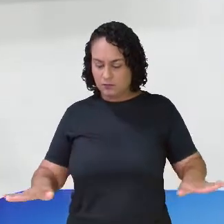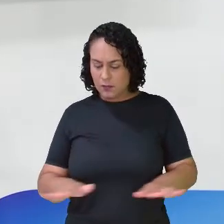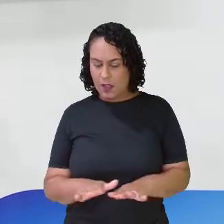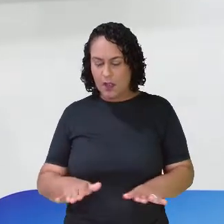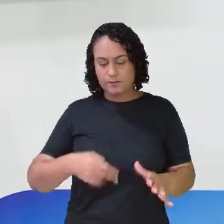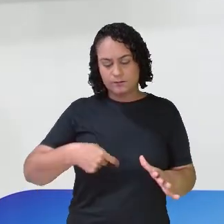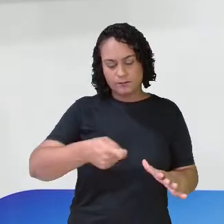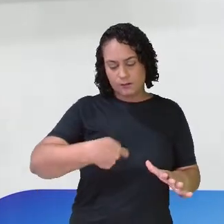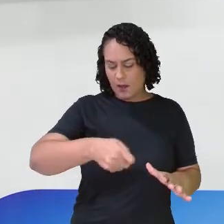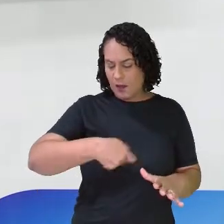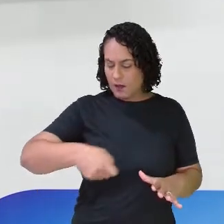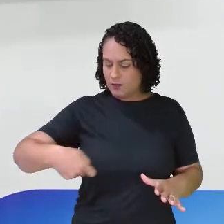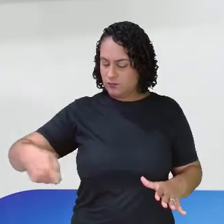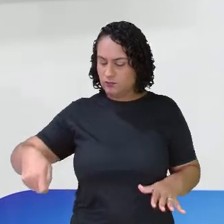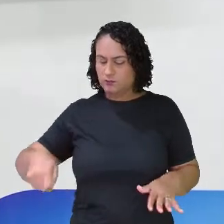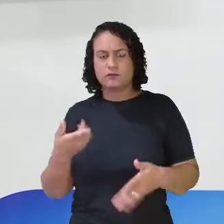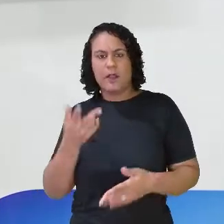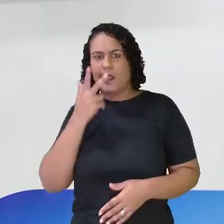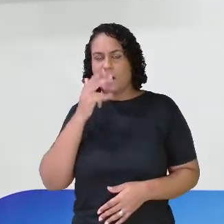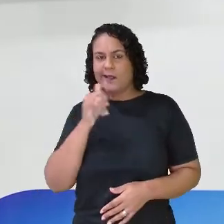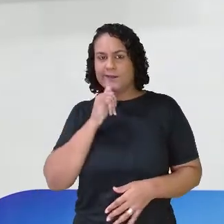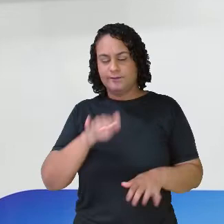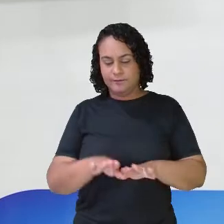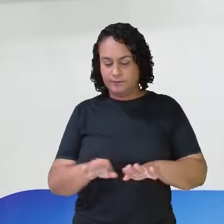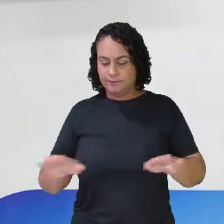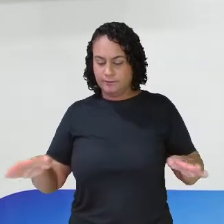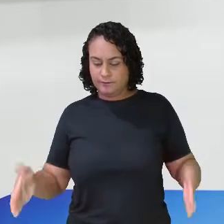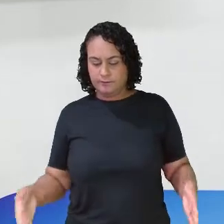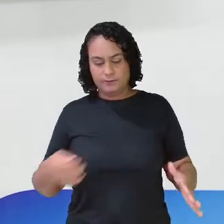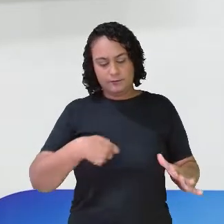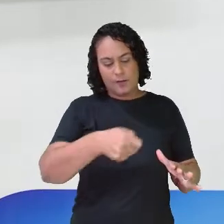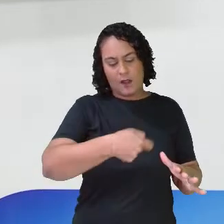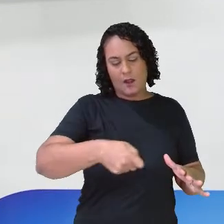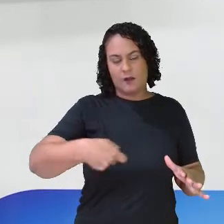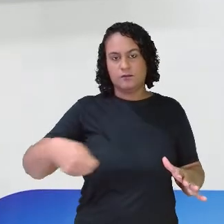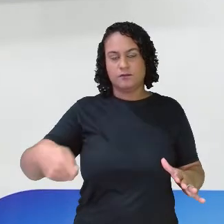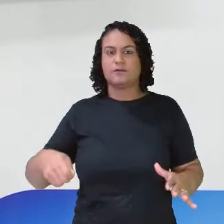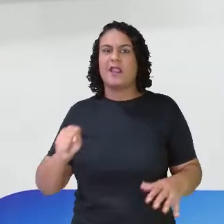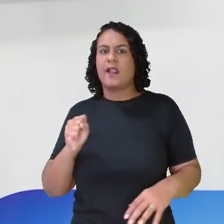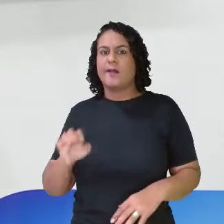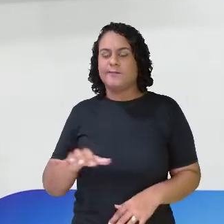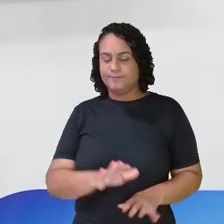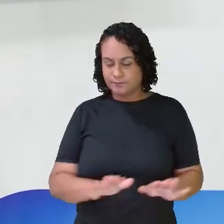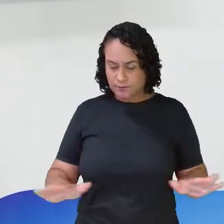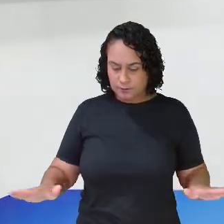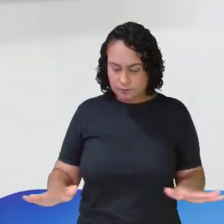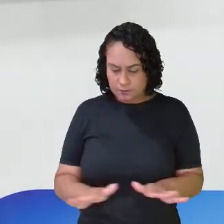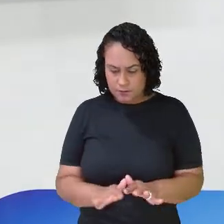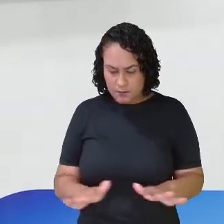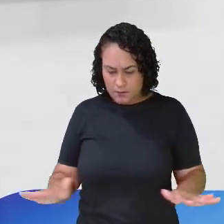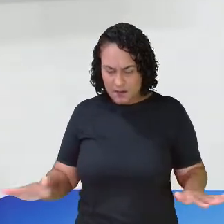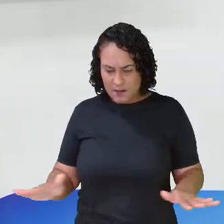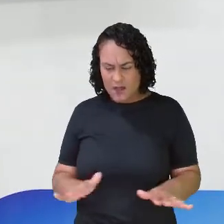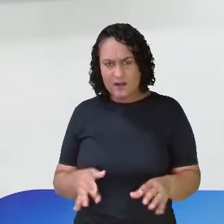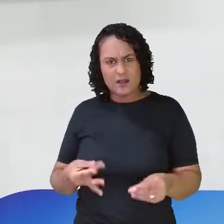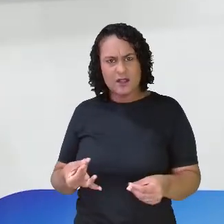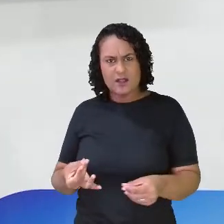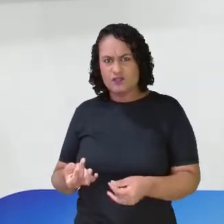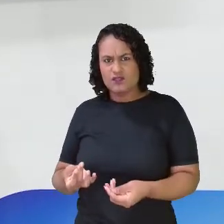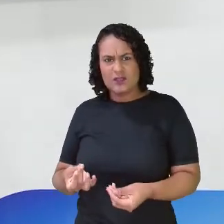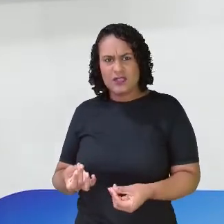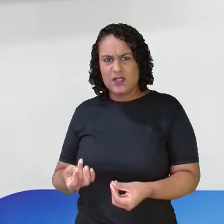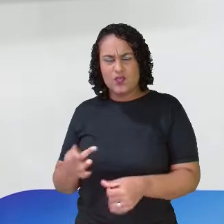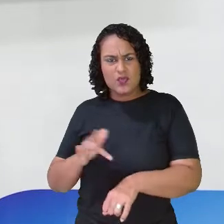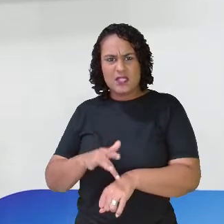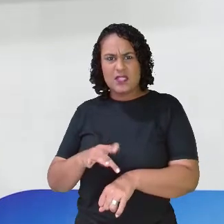vamos dizer assim, numa mesa, por exemplo. E se eu passar a mão nela, eu não vou ter nenhum